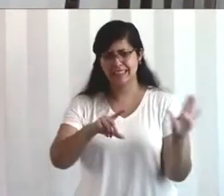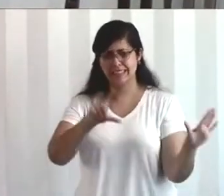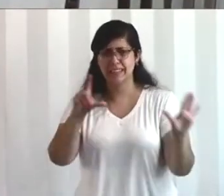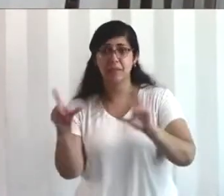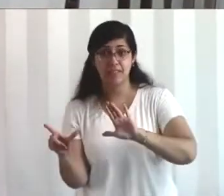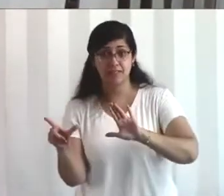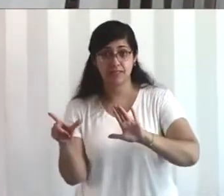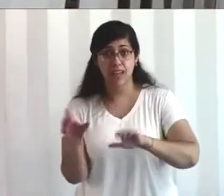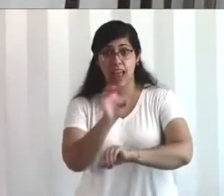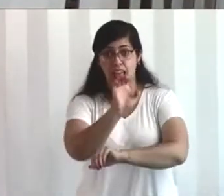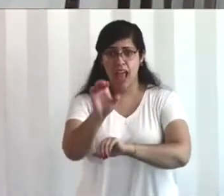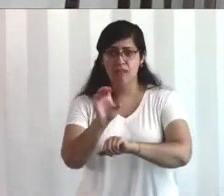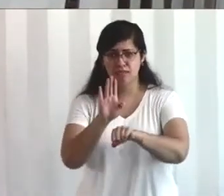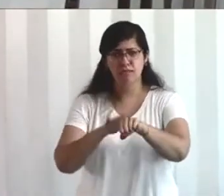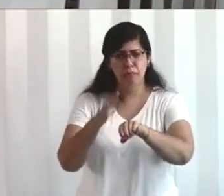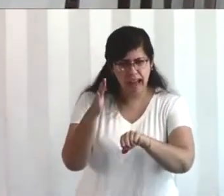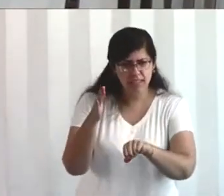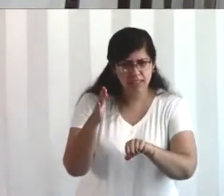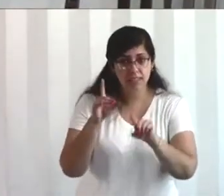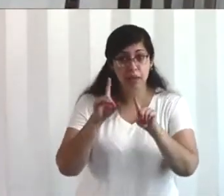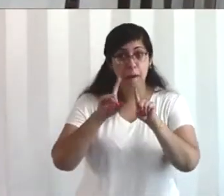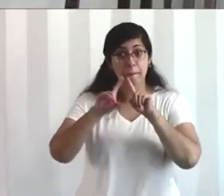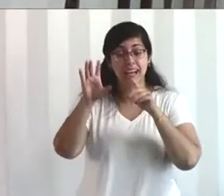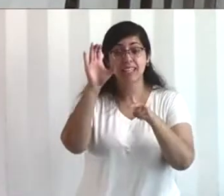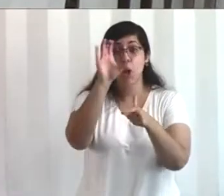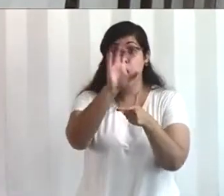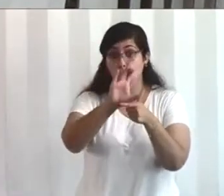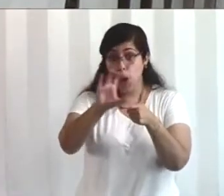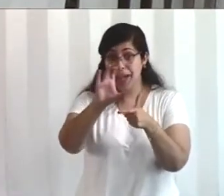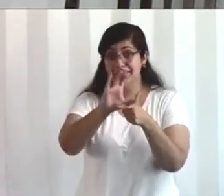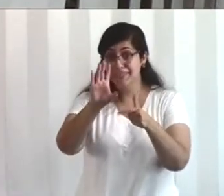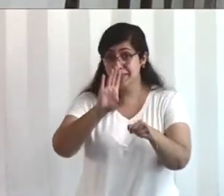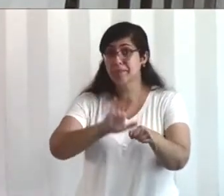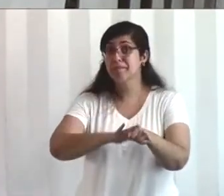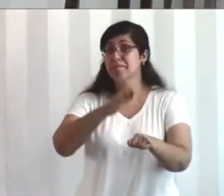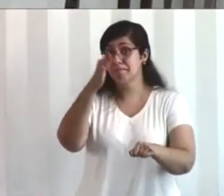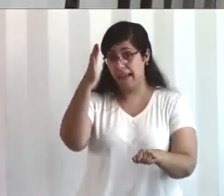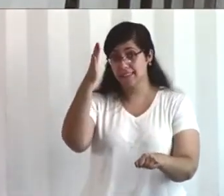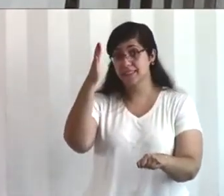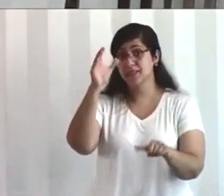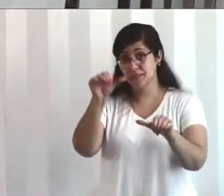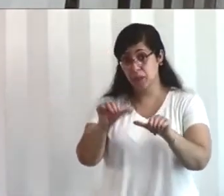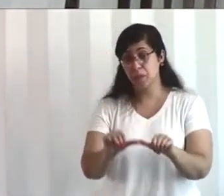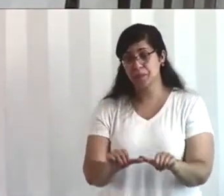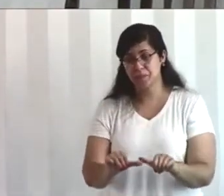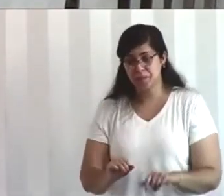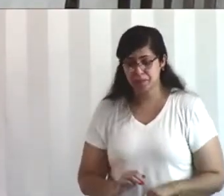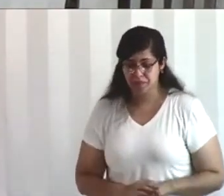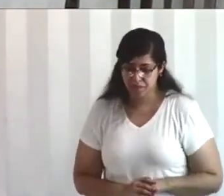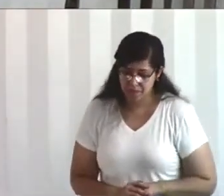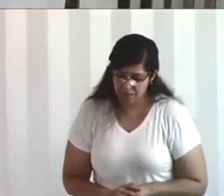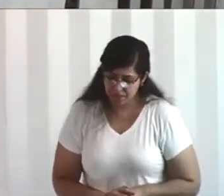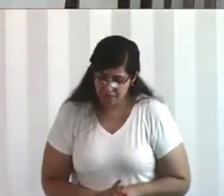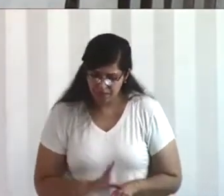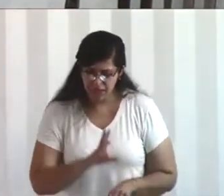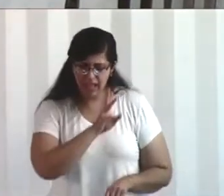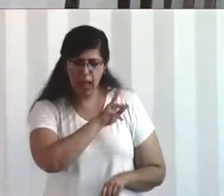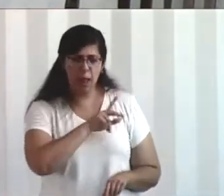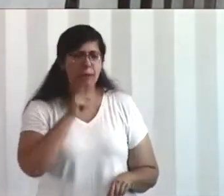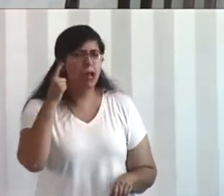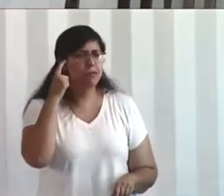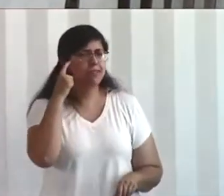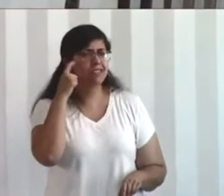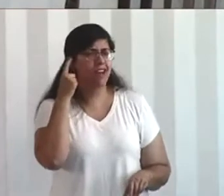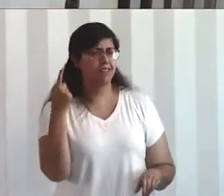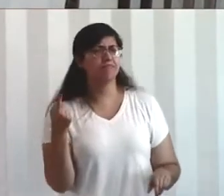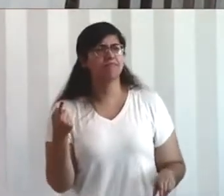ficou mais, mas aqui em Corinto provavelmente seja uma das cidades que Paulo mais ficou. Talvez Paulo tivesse pensado assim: é